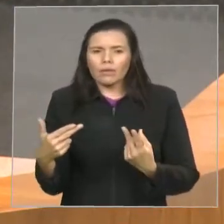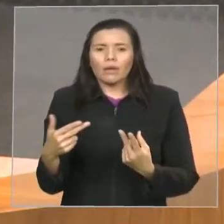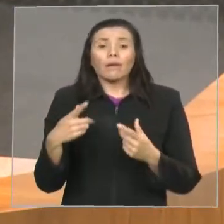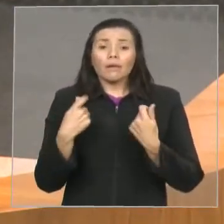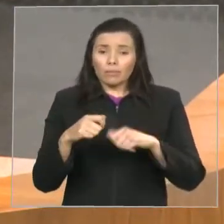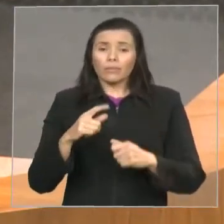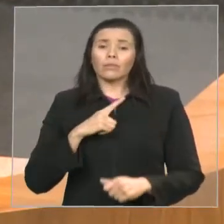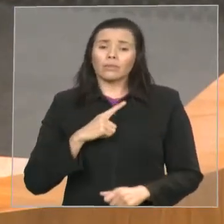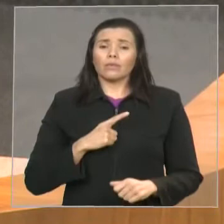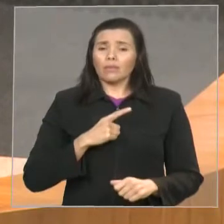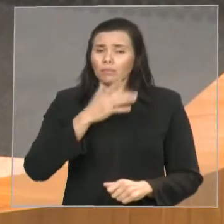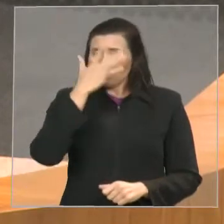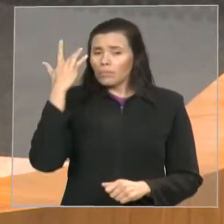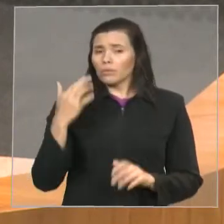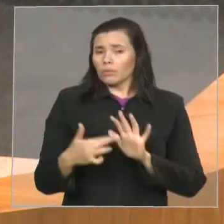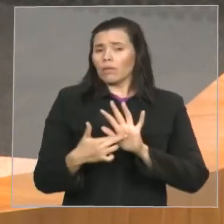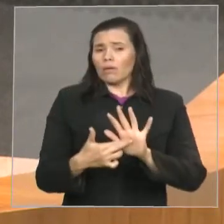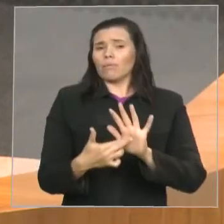ou para ser mesmo.